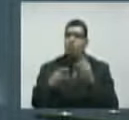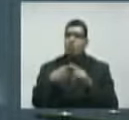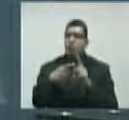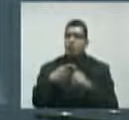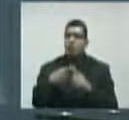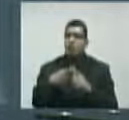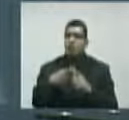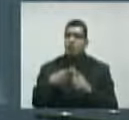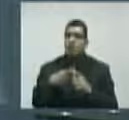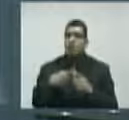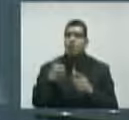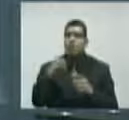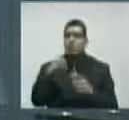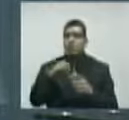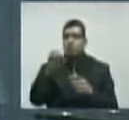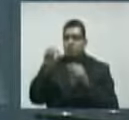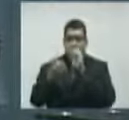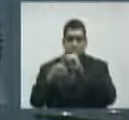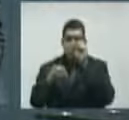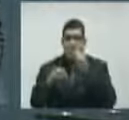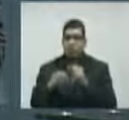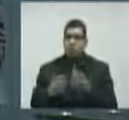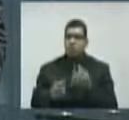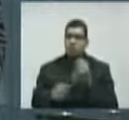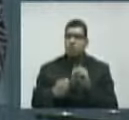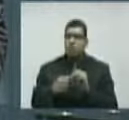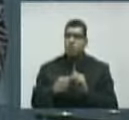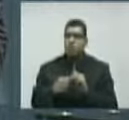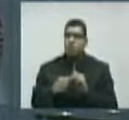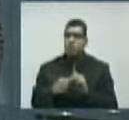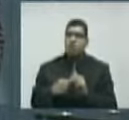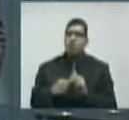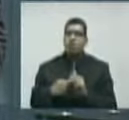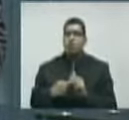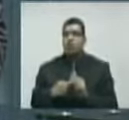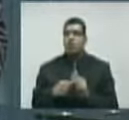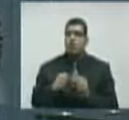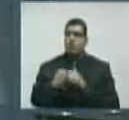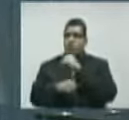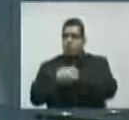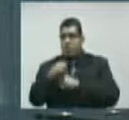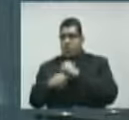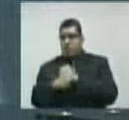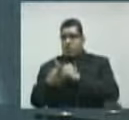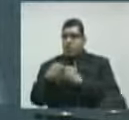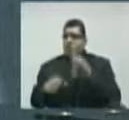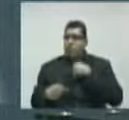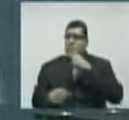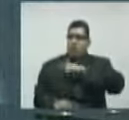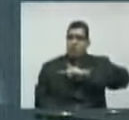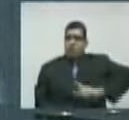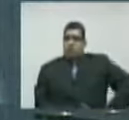Anulou 100% do recurso de creche previsto no orçamento no ano de 2009, quando eu ainda era